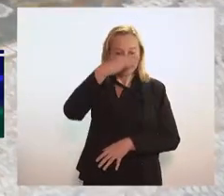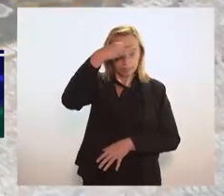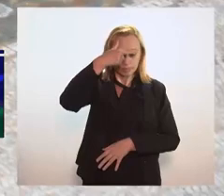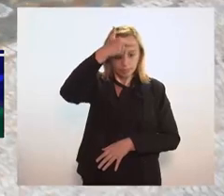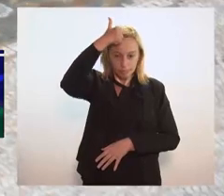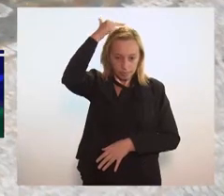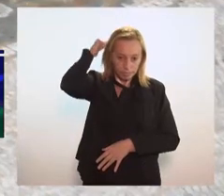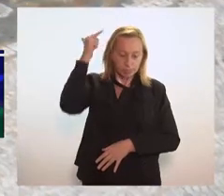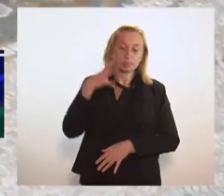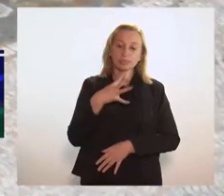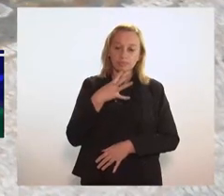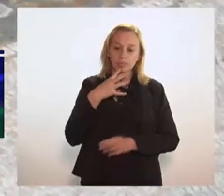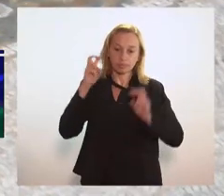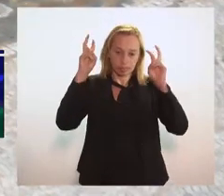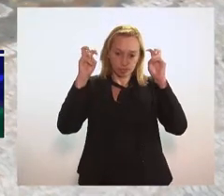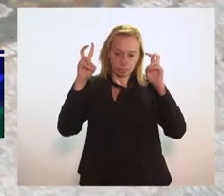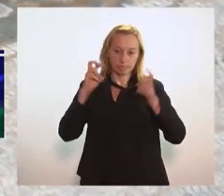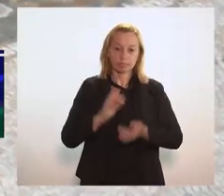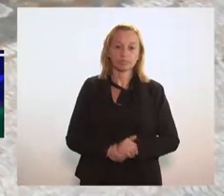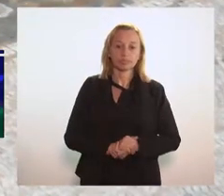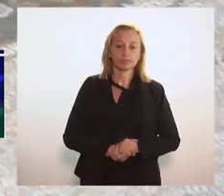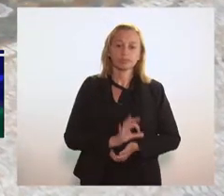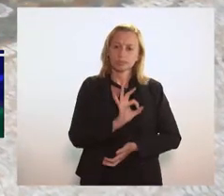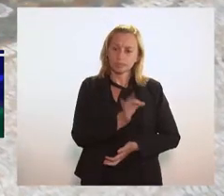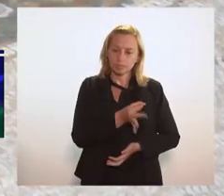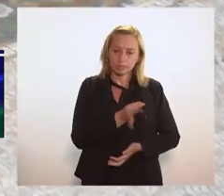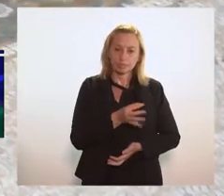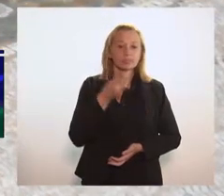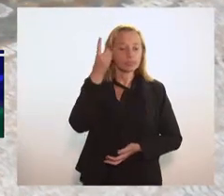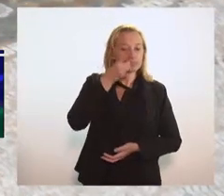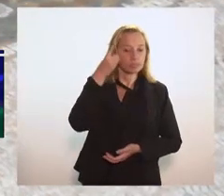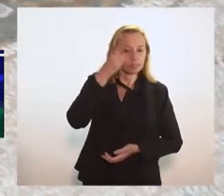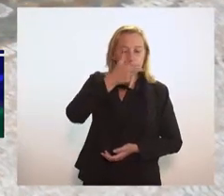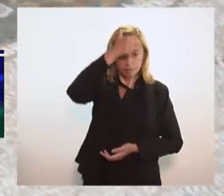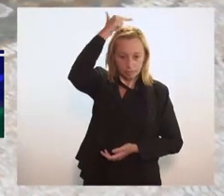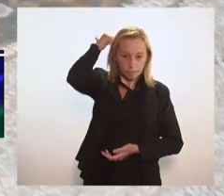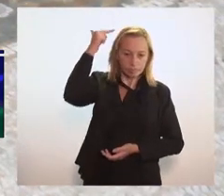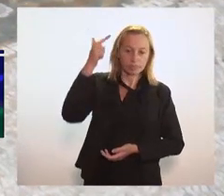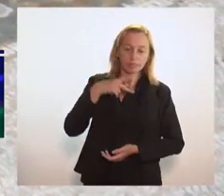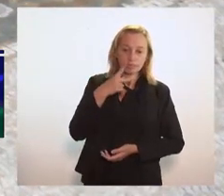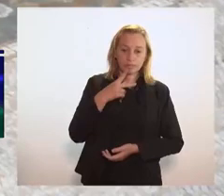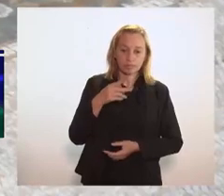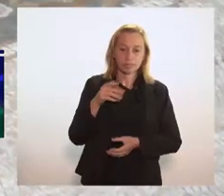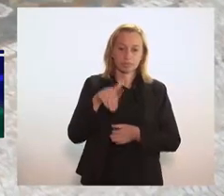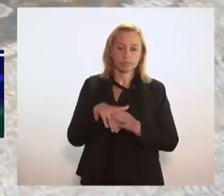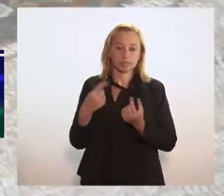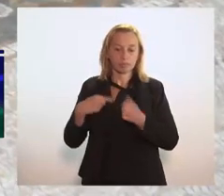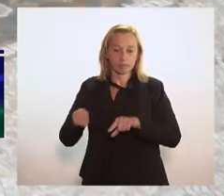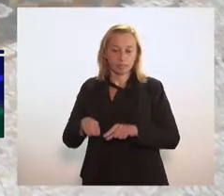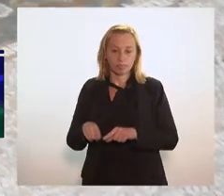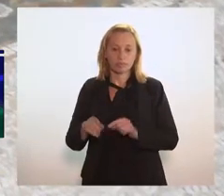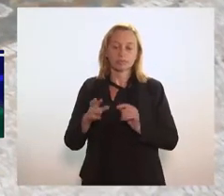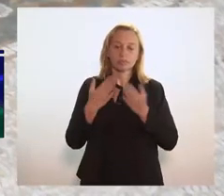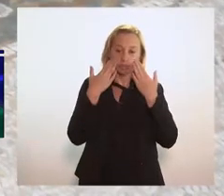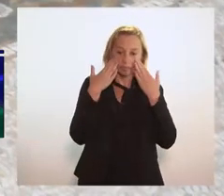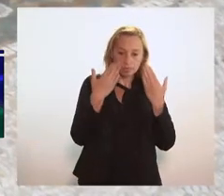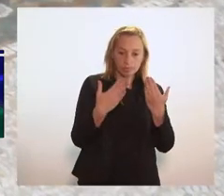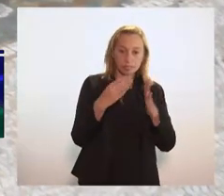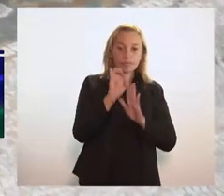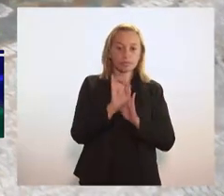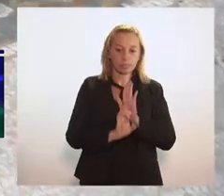matéria, e eu, certamente, deputado Luiz Paulo, além do parecer divergente, pode ter apresentado como emendas ao